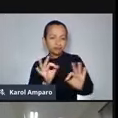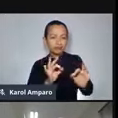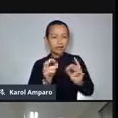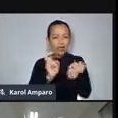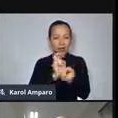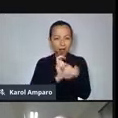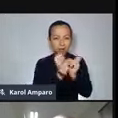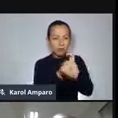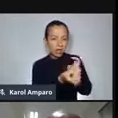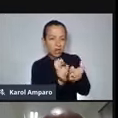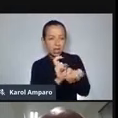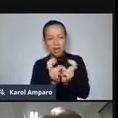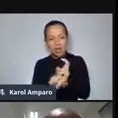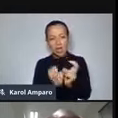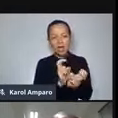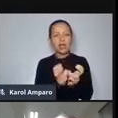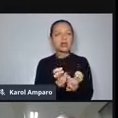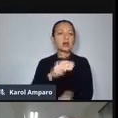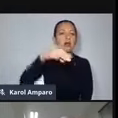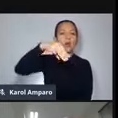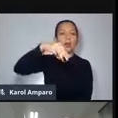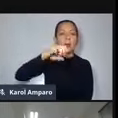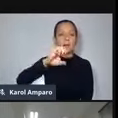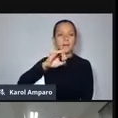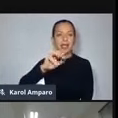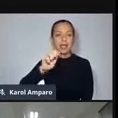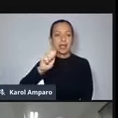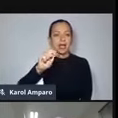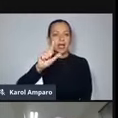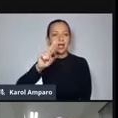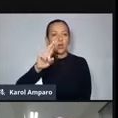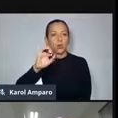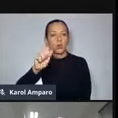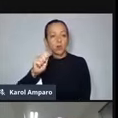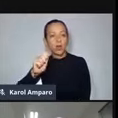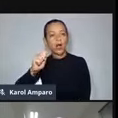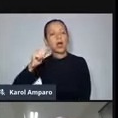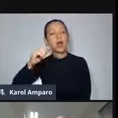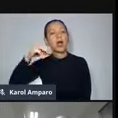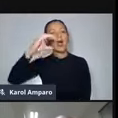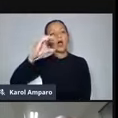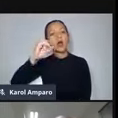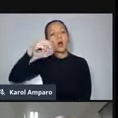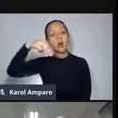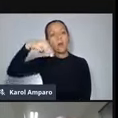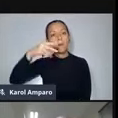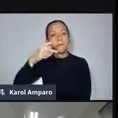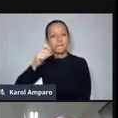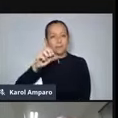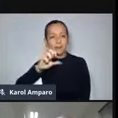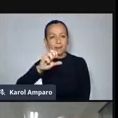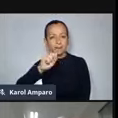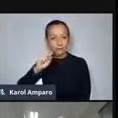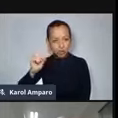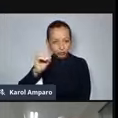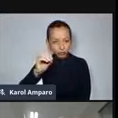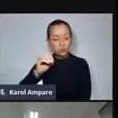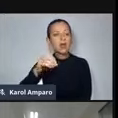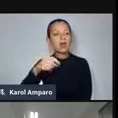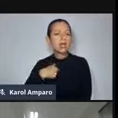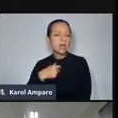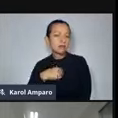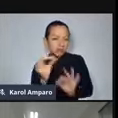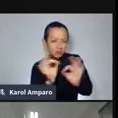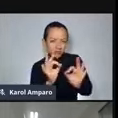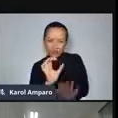meia lua de compasso está fraca, rapaz. Olha seu amigo como é que está. Chutes mais fortes, coisa e tal. Não. Ali, em todos